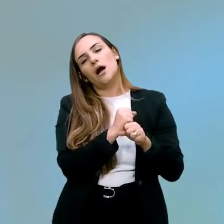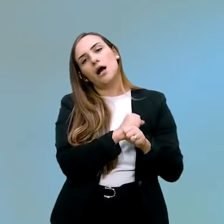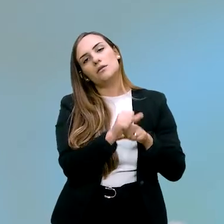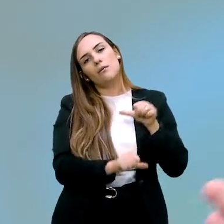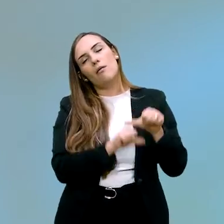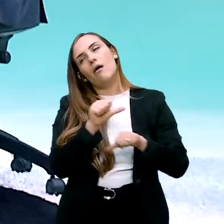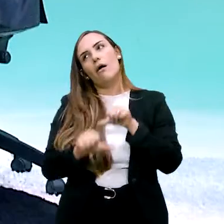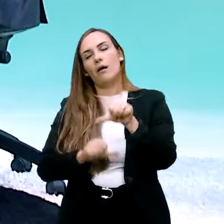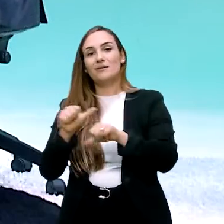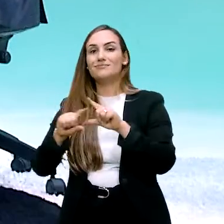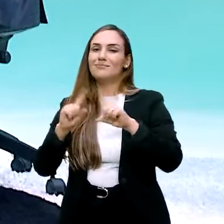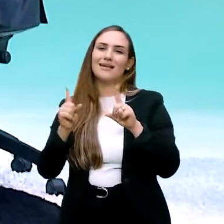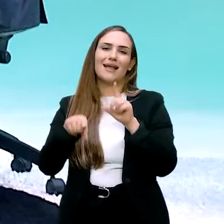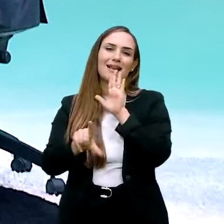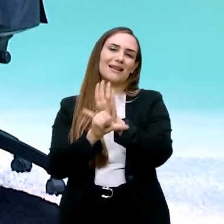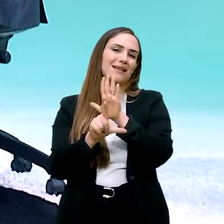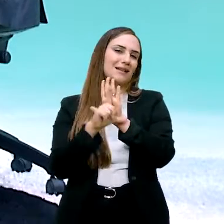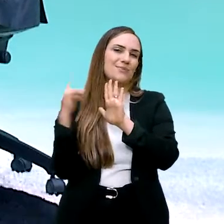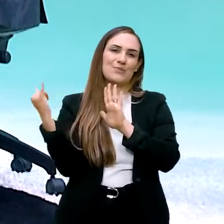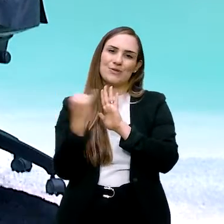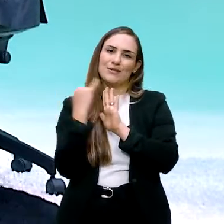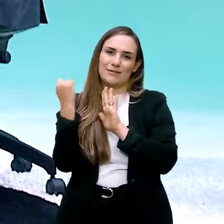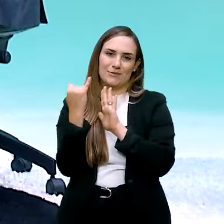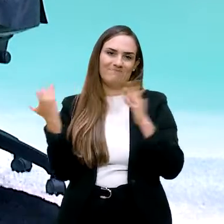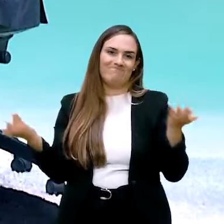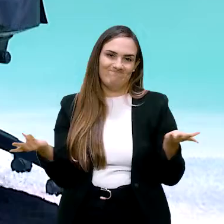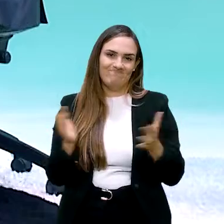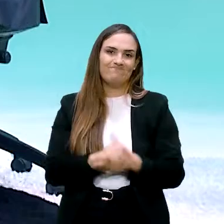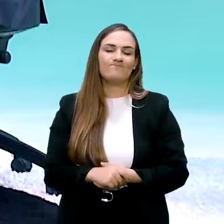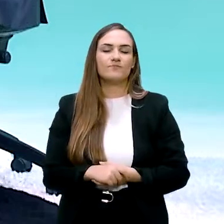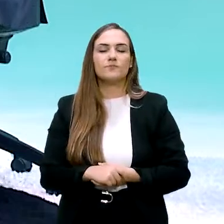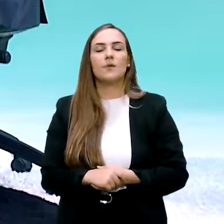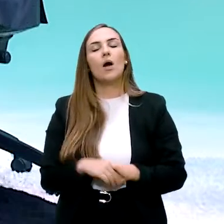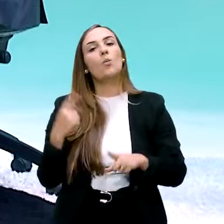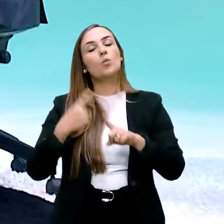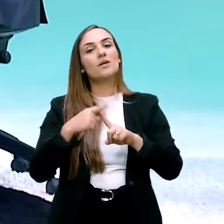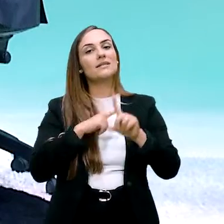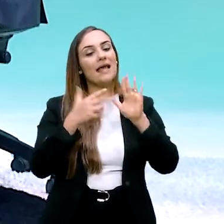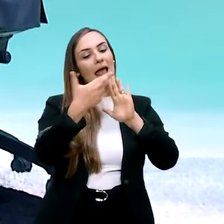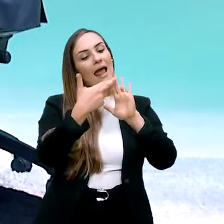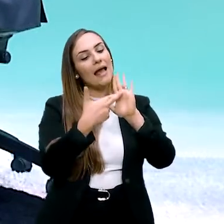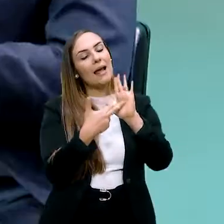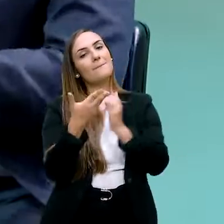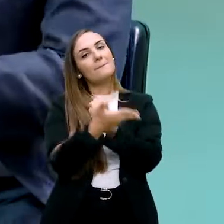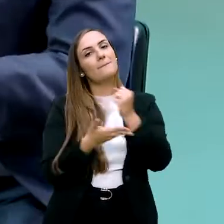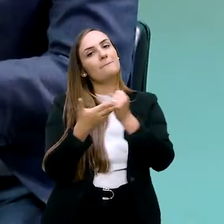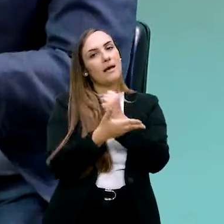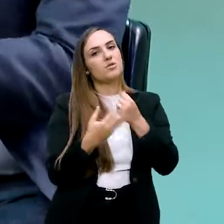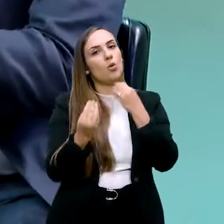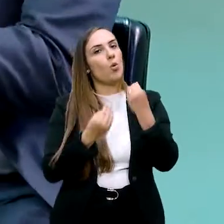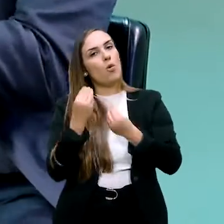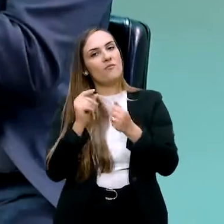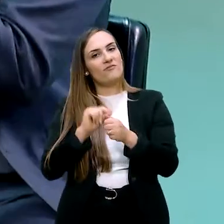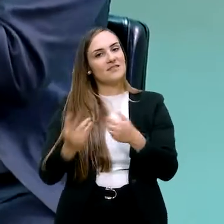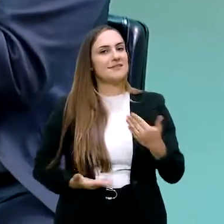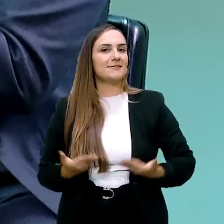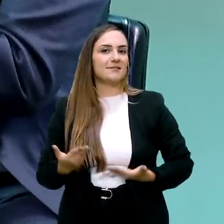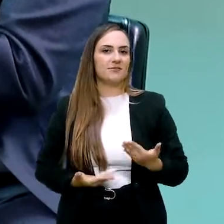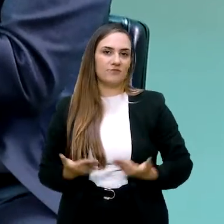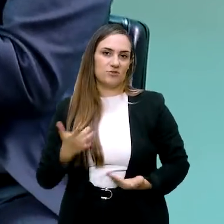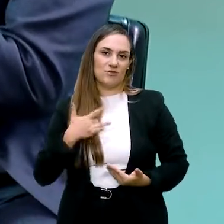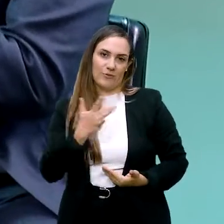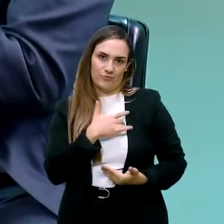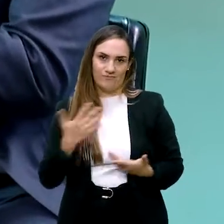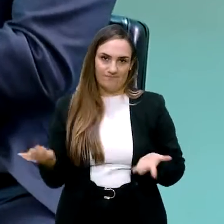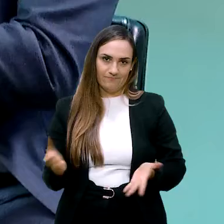alterações. Mas é uma lei muito importante, porque ela traz um regramento oficial para este segmento de serviço